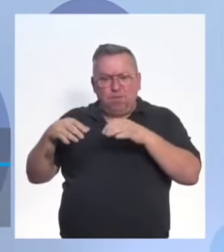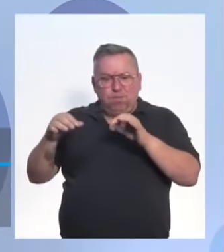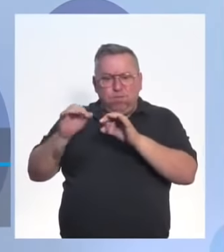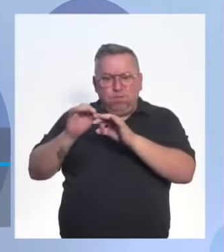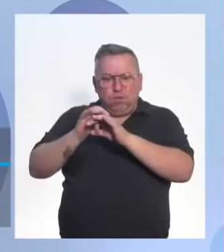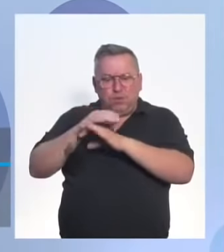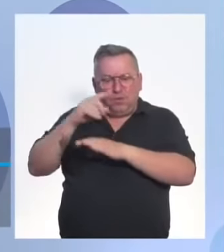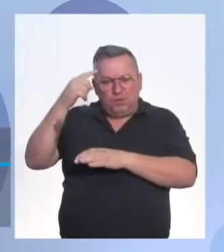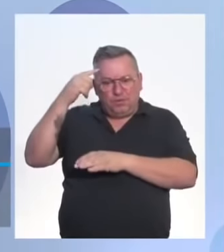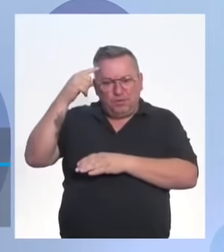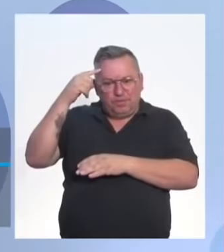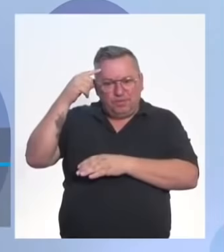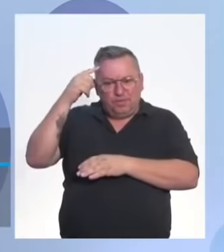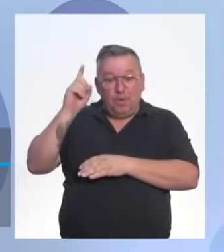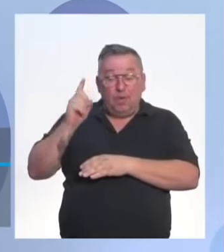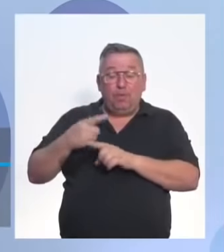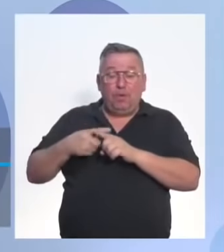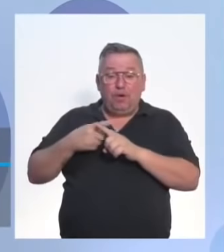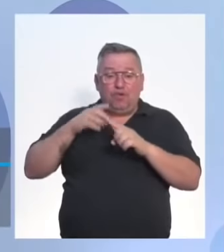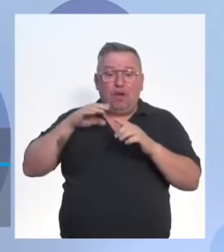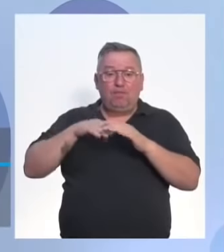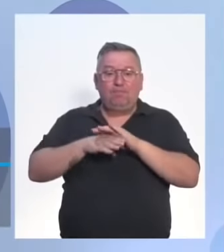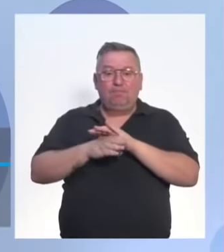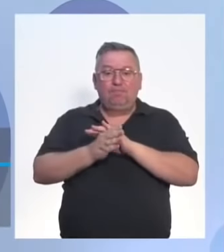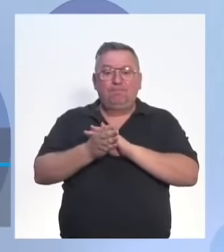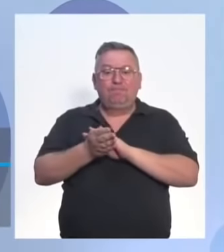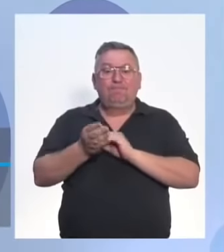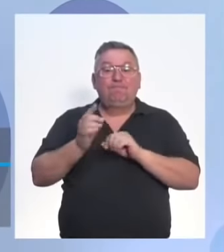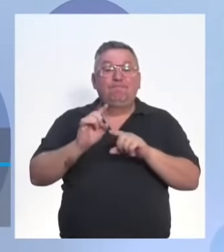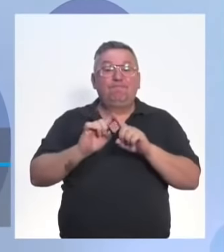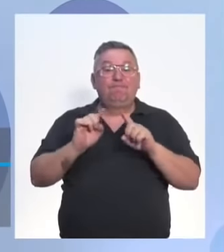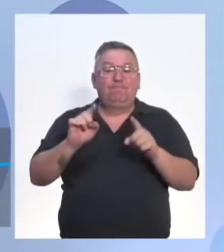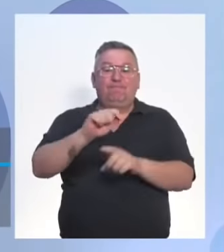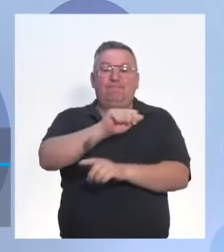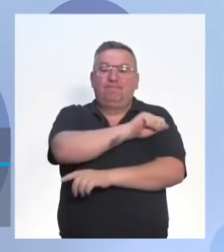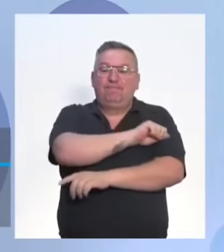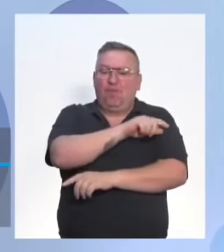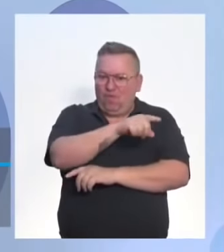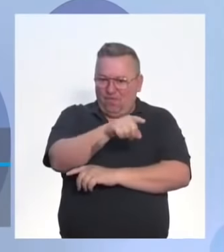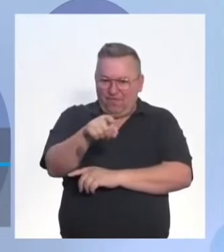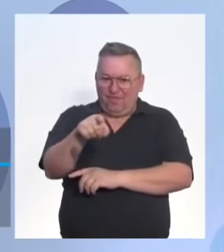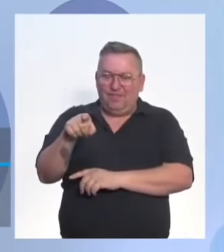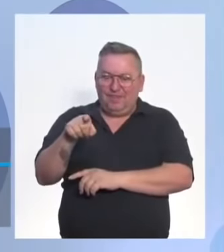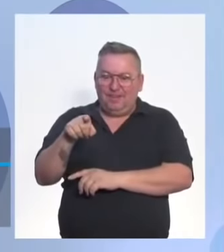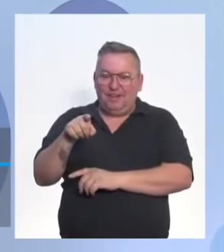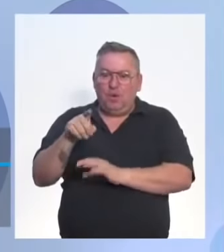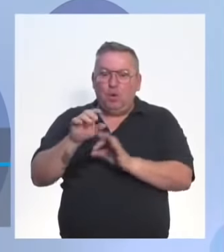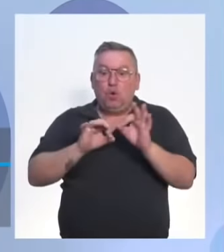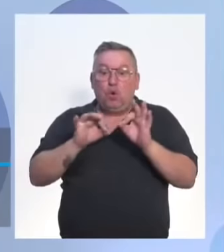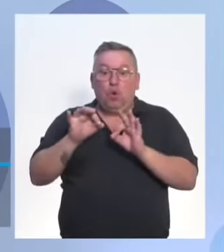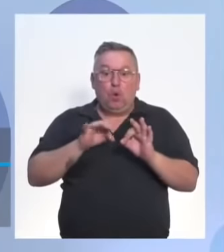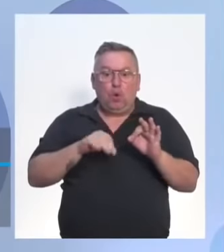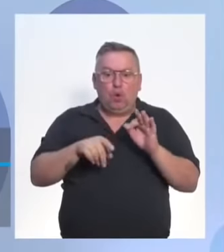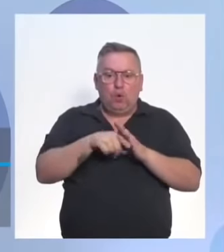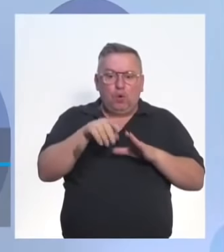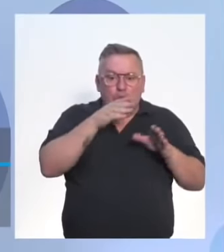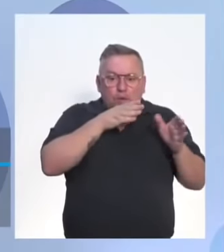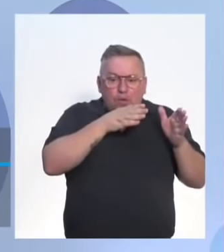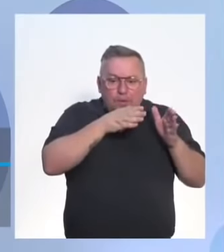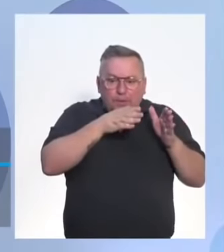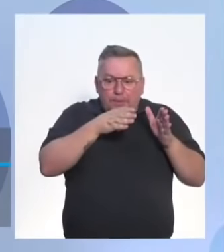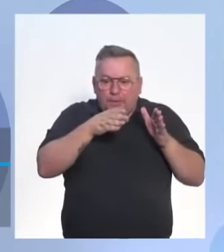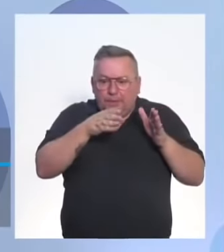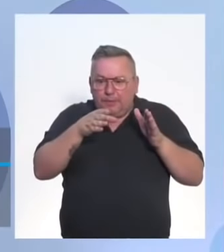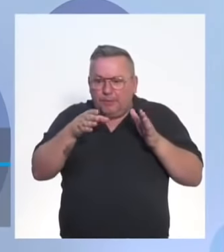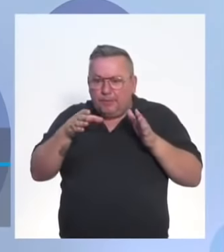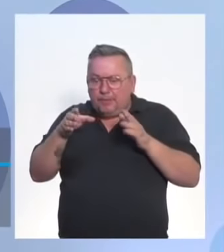raciocínio porque já fomos acostumados para isso. Mas o aluno, né, você aí aluno, monte a sua linha de raciocínio, monte ali